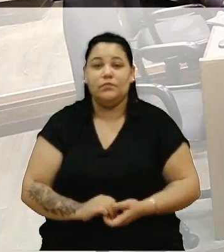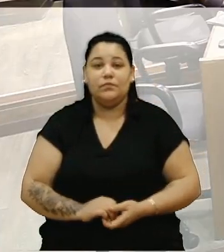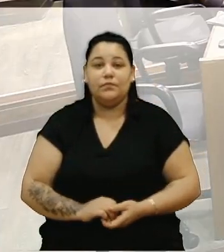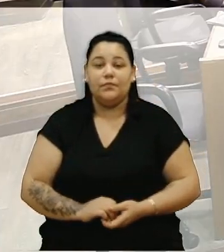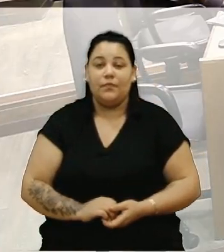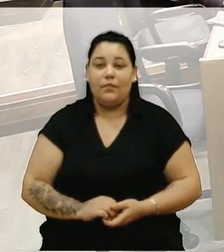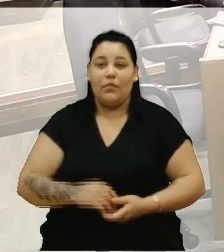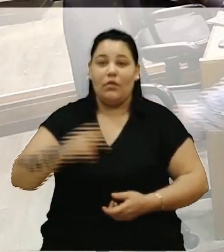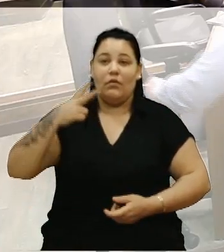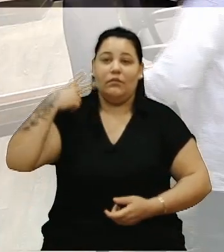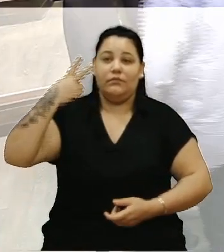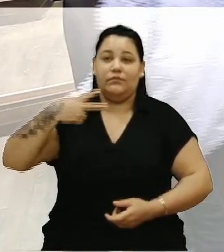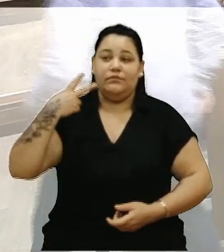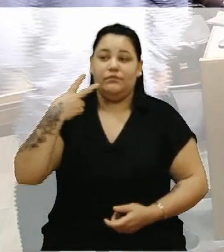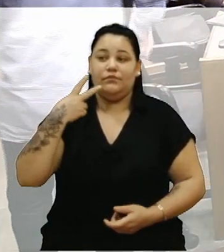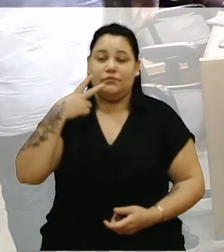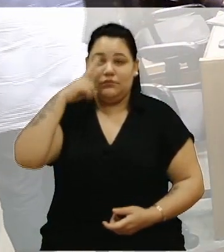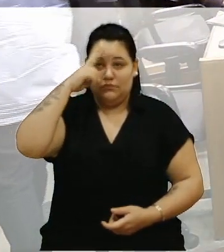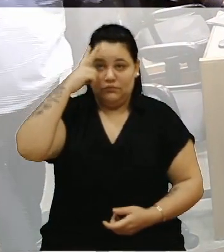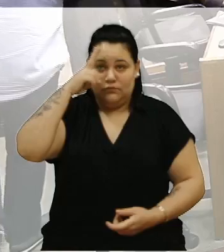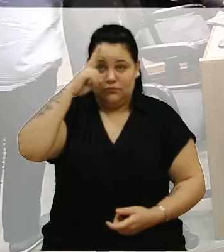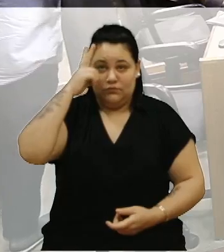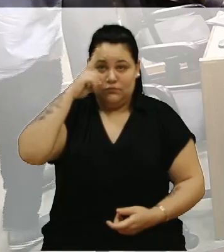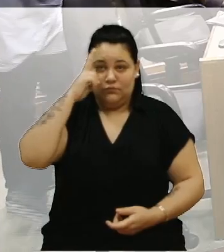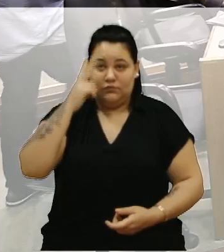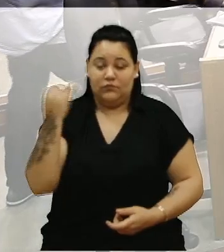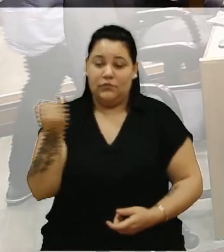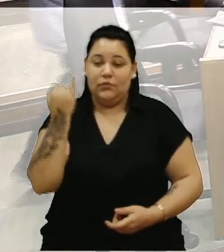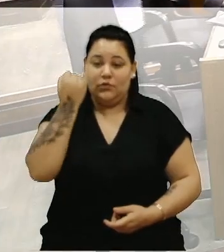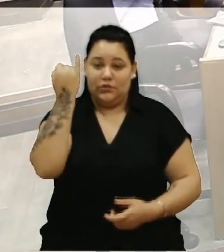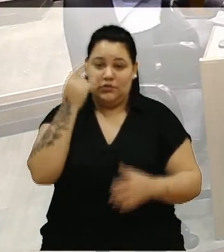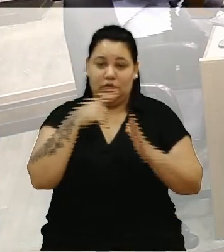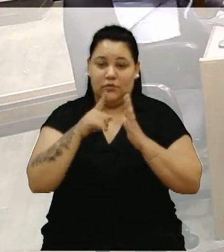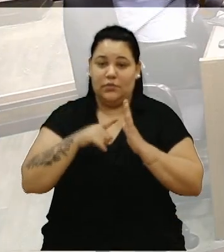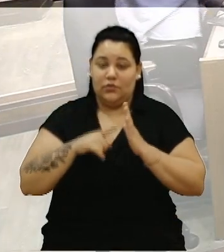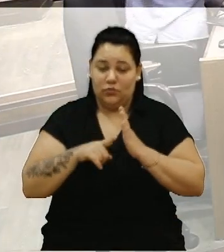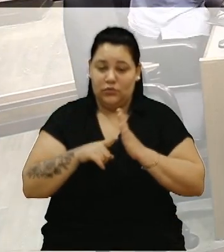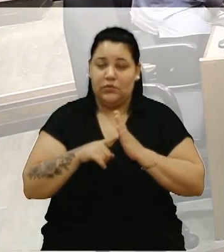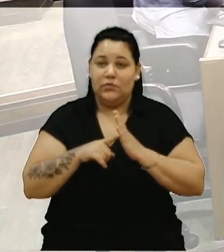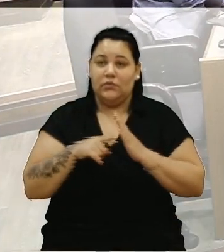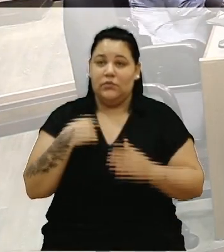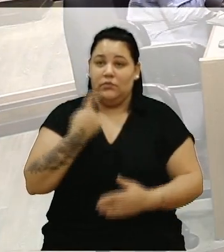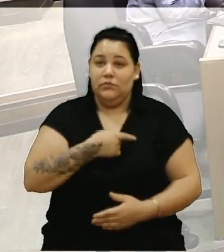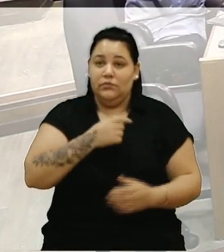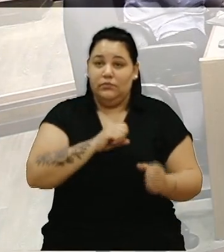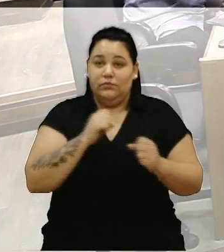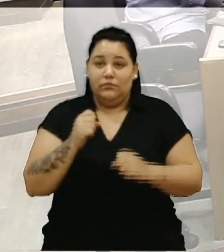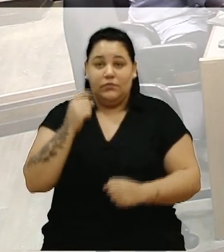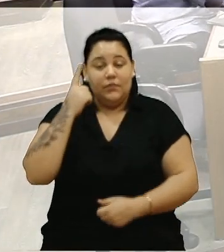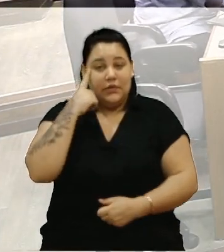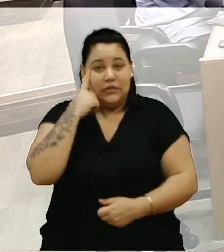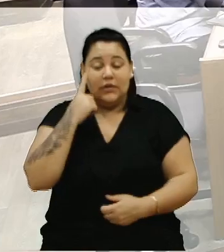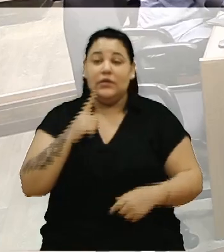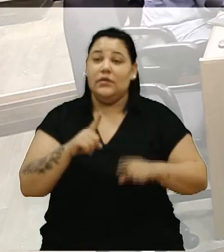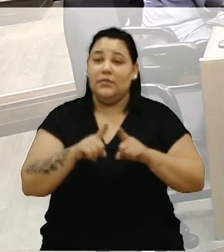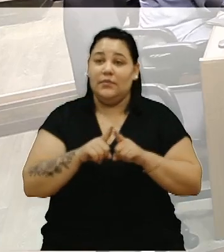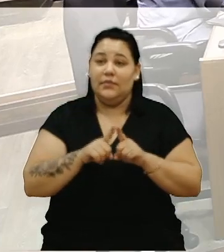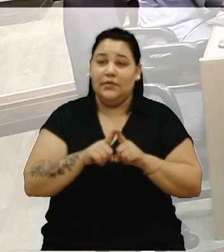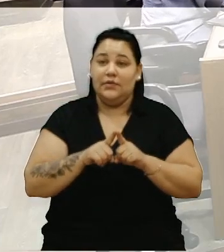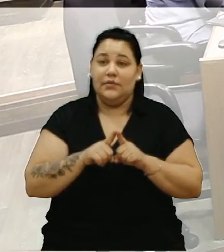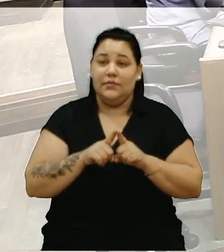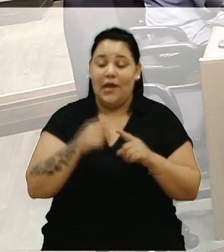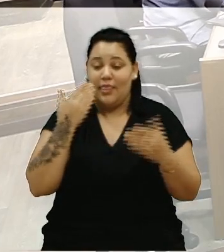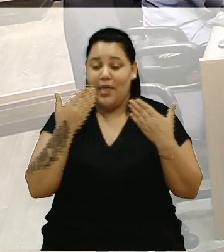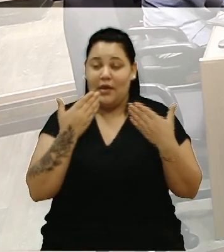Vereador Velocino, importante esses questionamentos para que a gente possa refletir e, inclusive, reavaliar